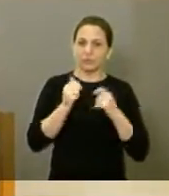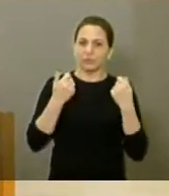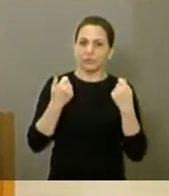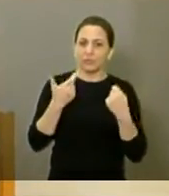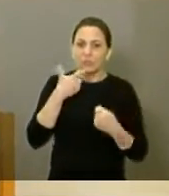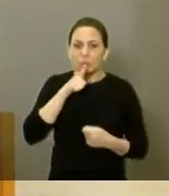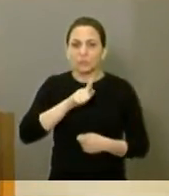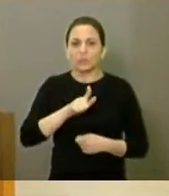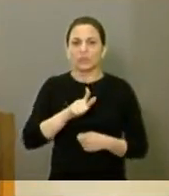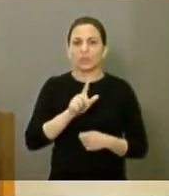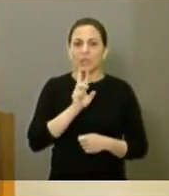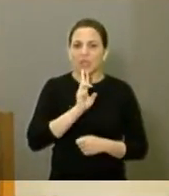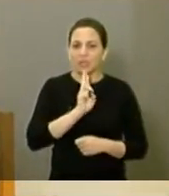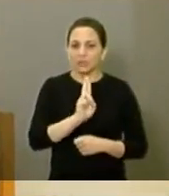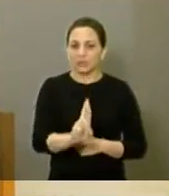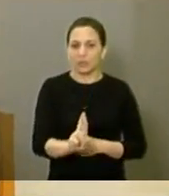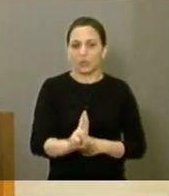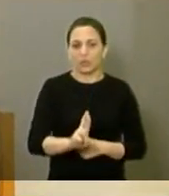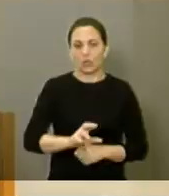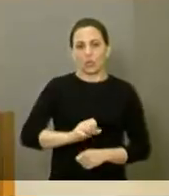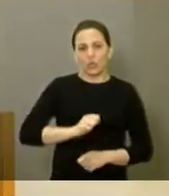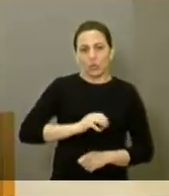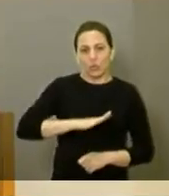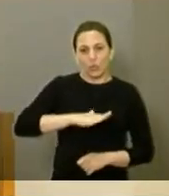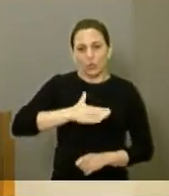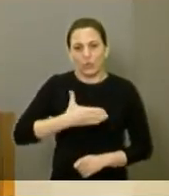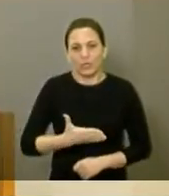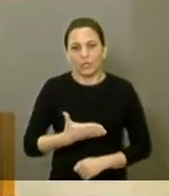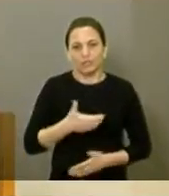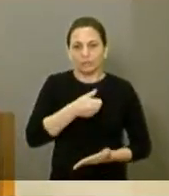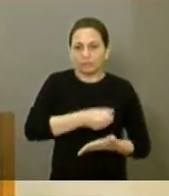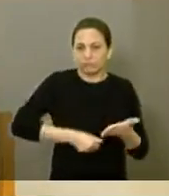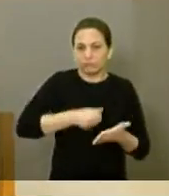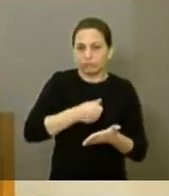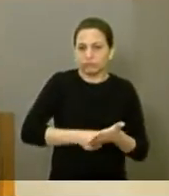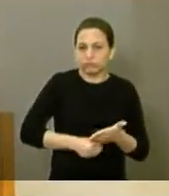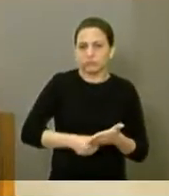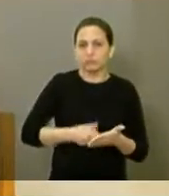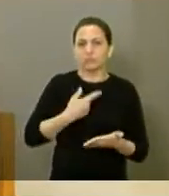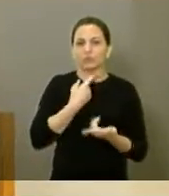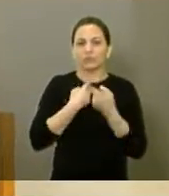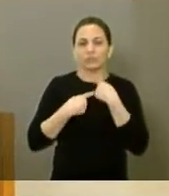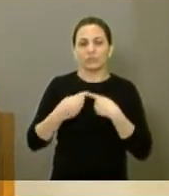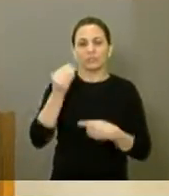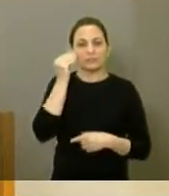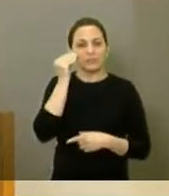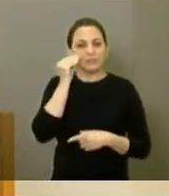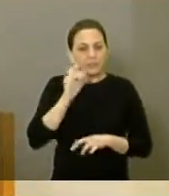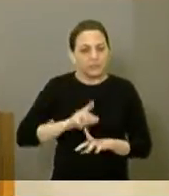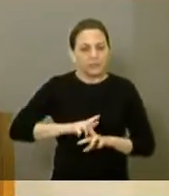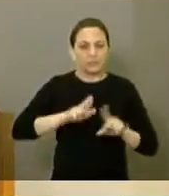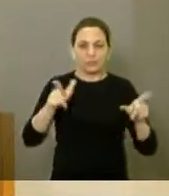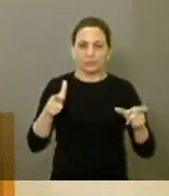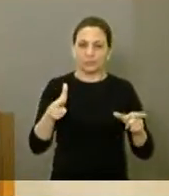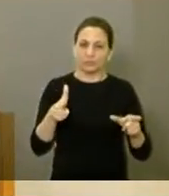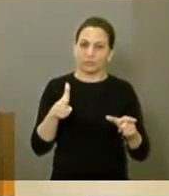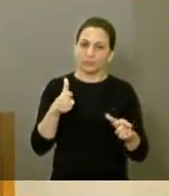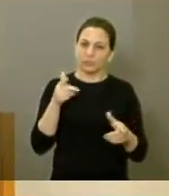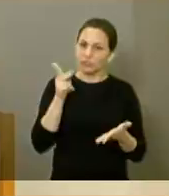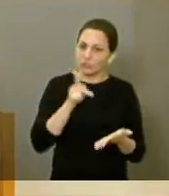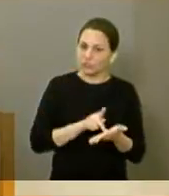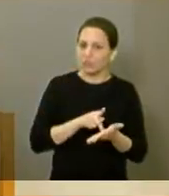é ter coragem é pegar determinação de falar eu vou tentar fazer alguma coisa e vou fazer